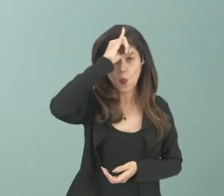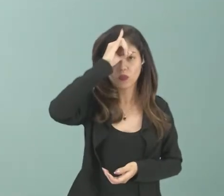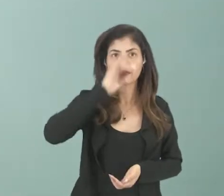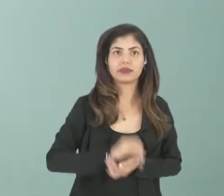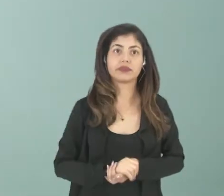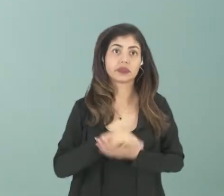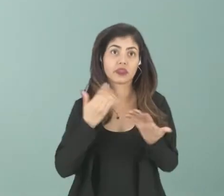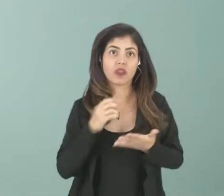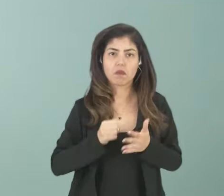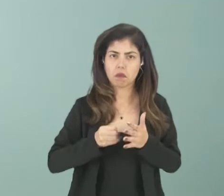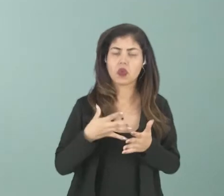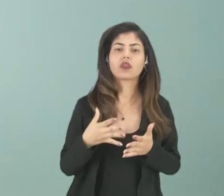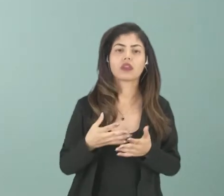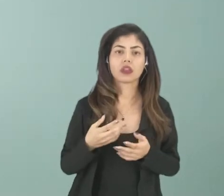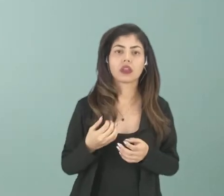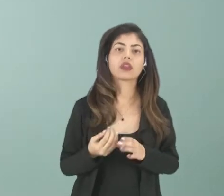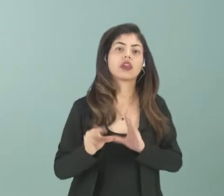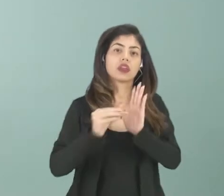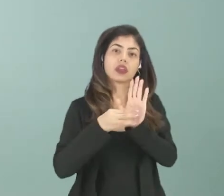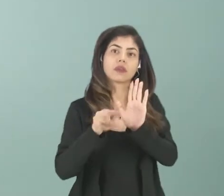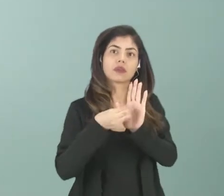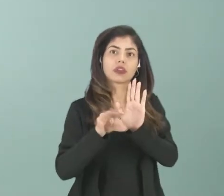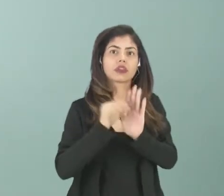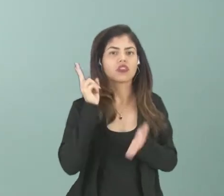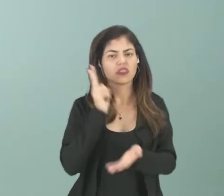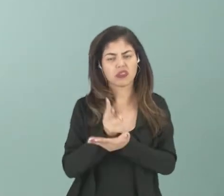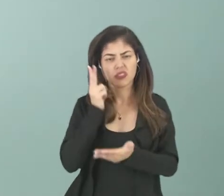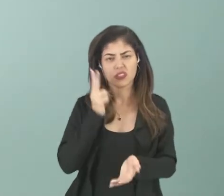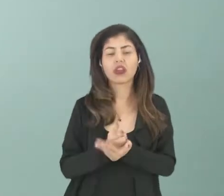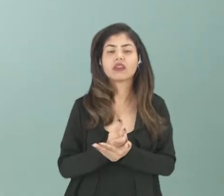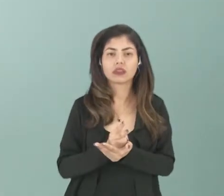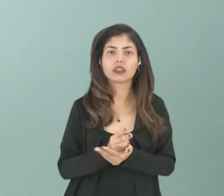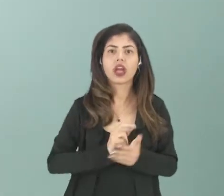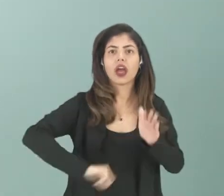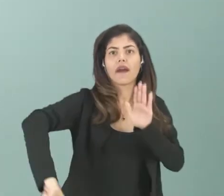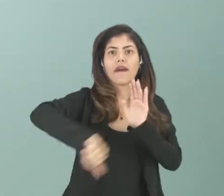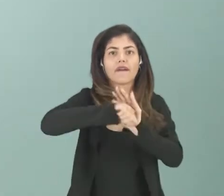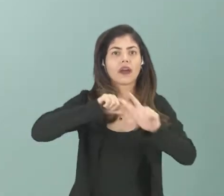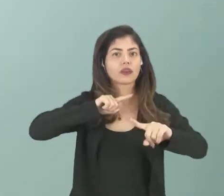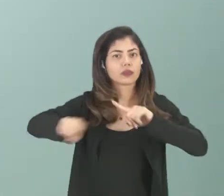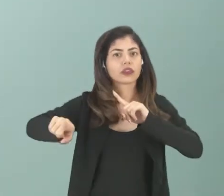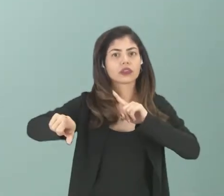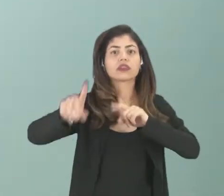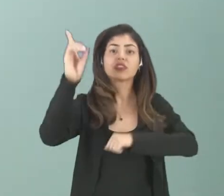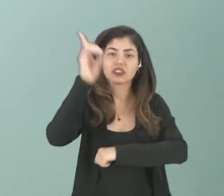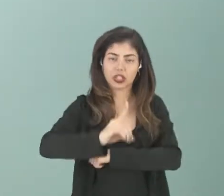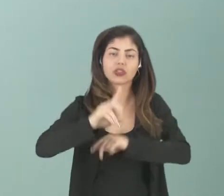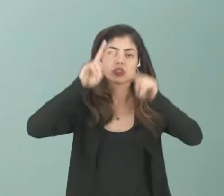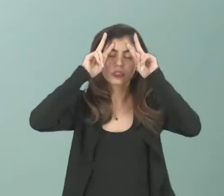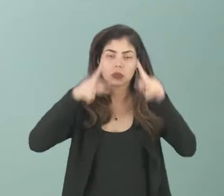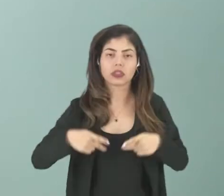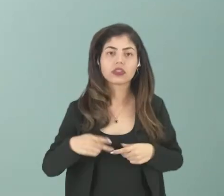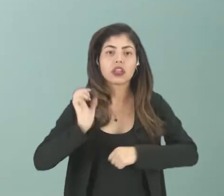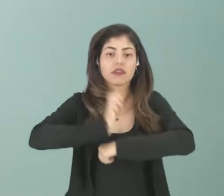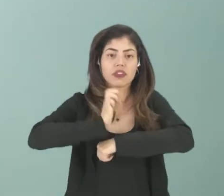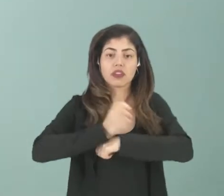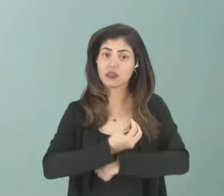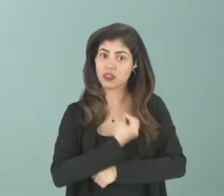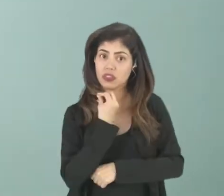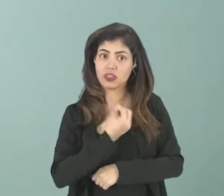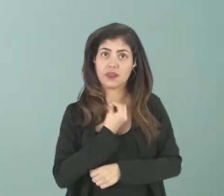tem vários casos na mídia, tá direto isso, violações de direitos humanos, como se nós vivemos num estado